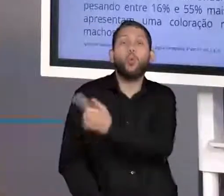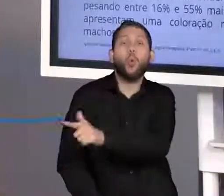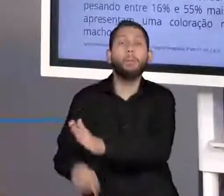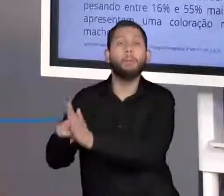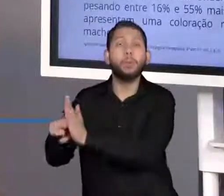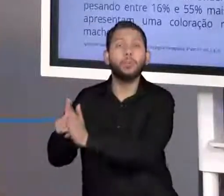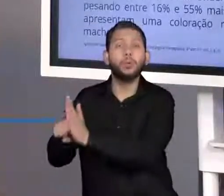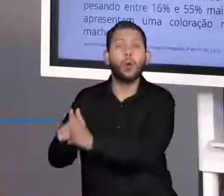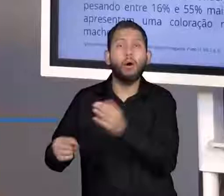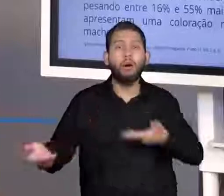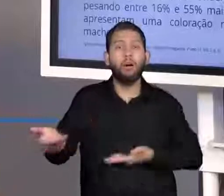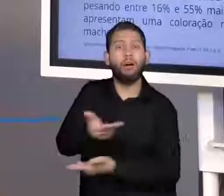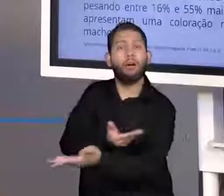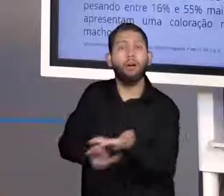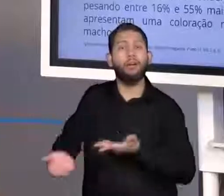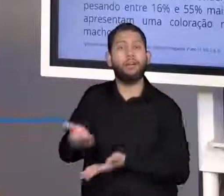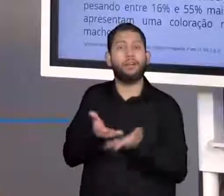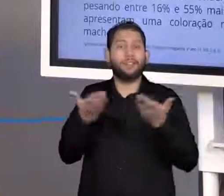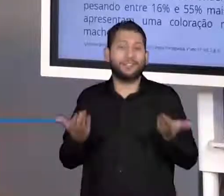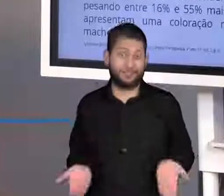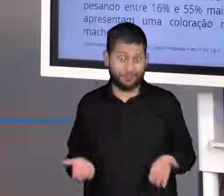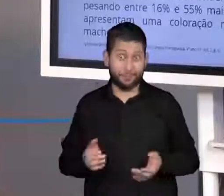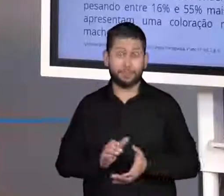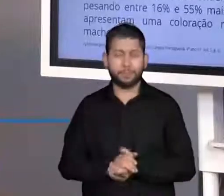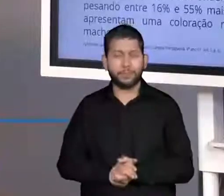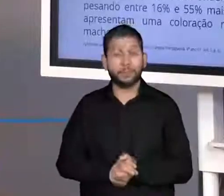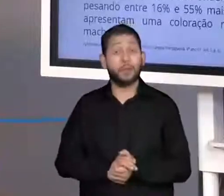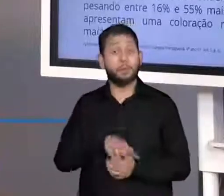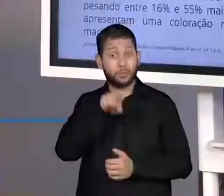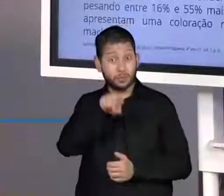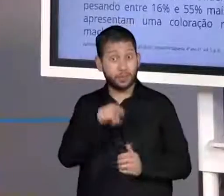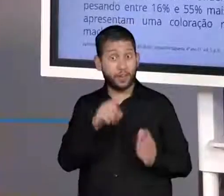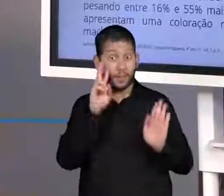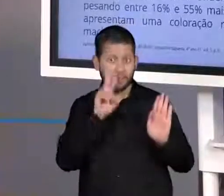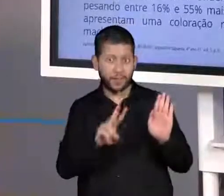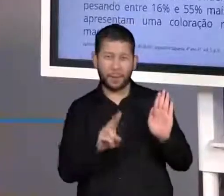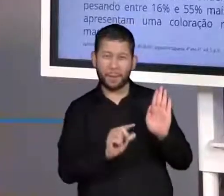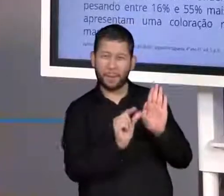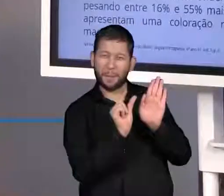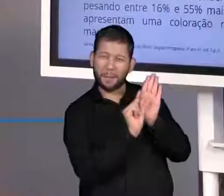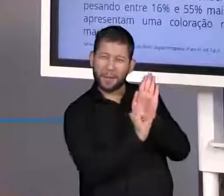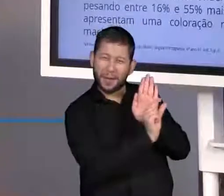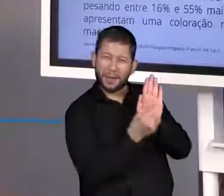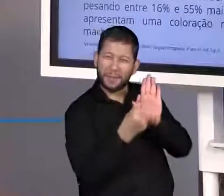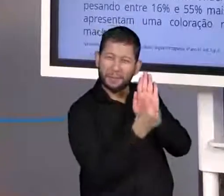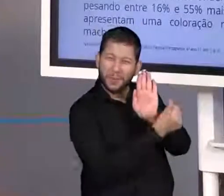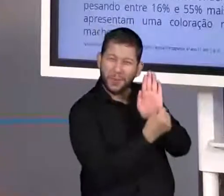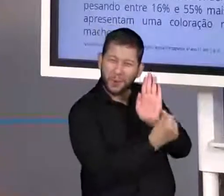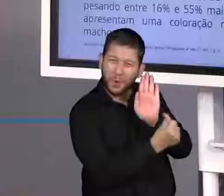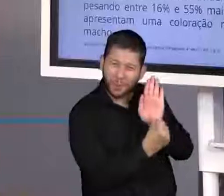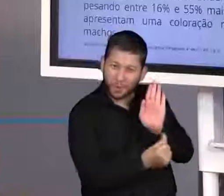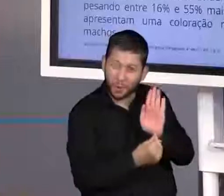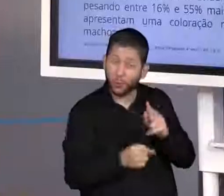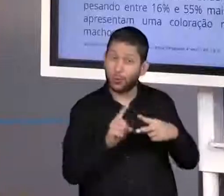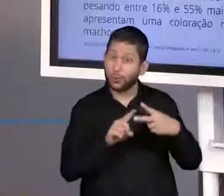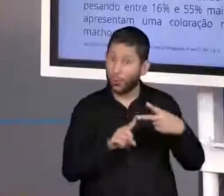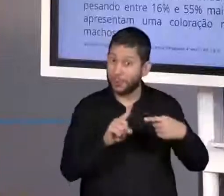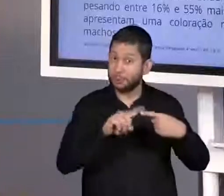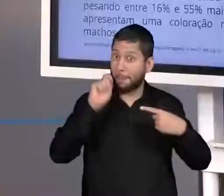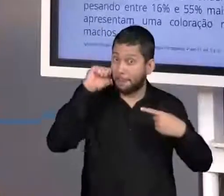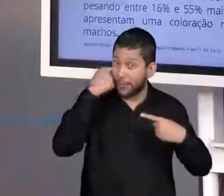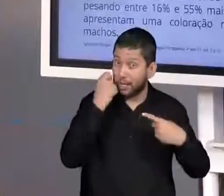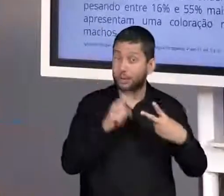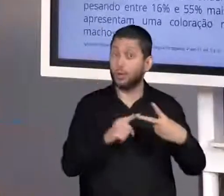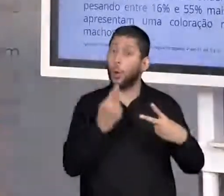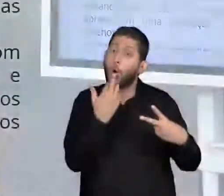palavra nova, tudo bem? Então, passa um traço aí debaixo da palavra colorido. Muito bem, vamos na leitura comigo? Então, vem